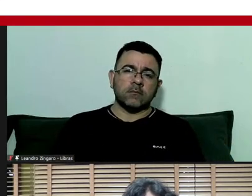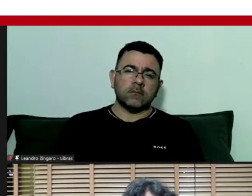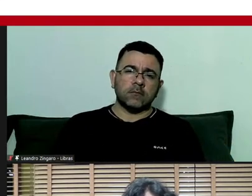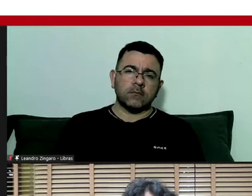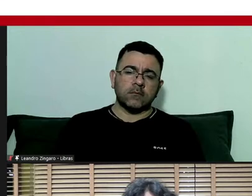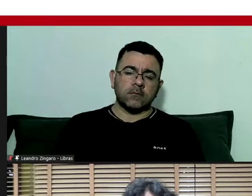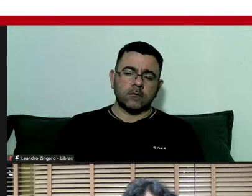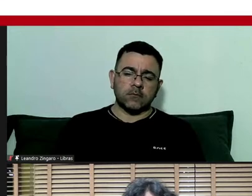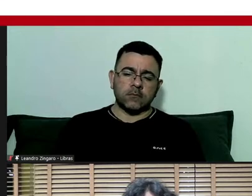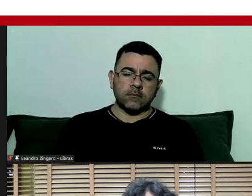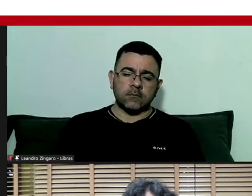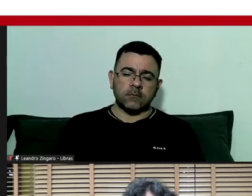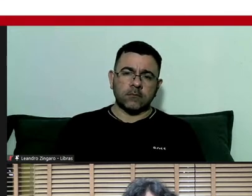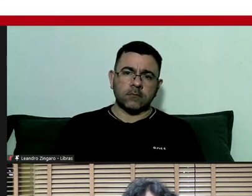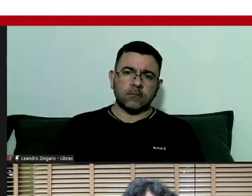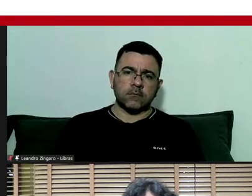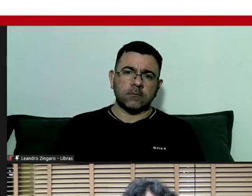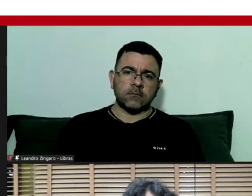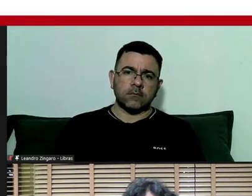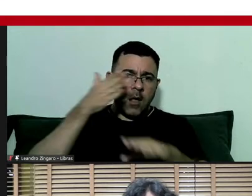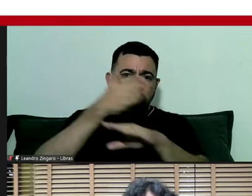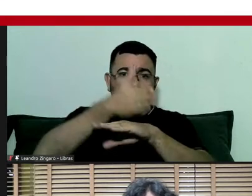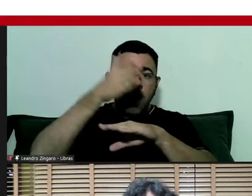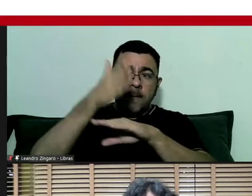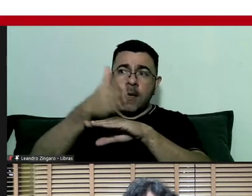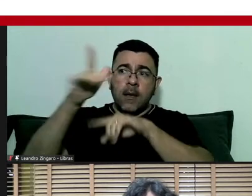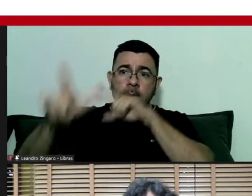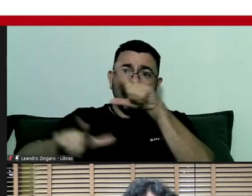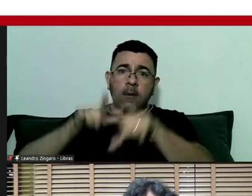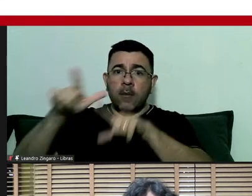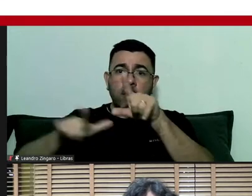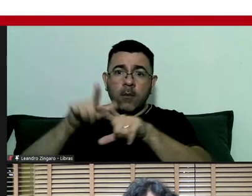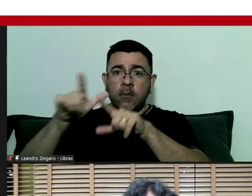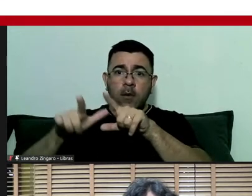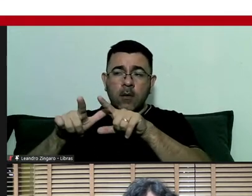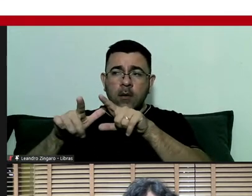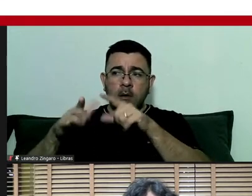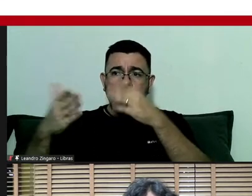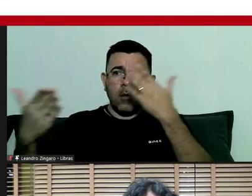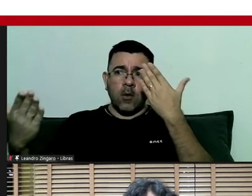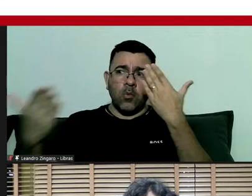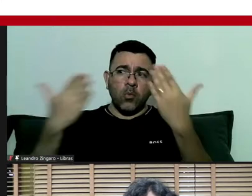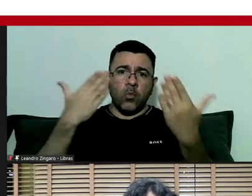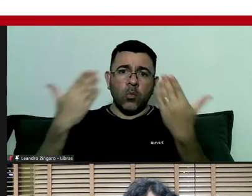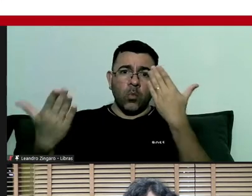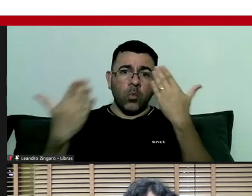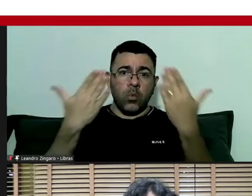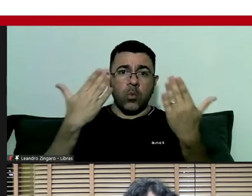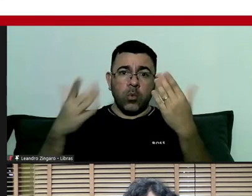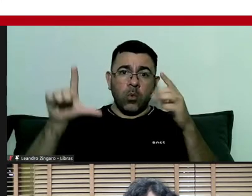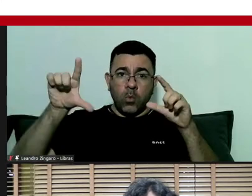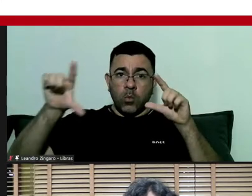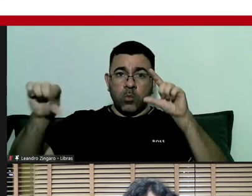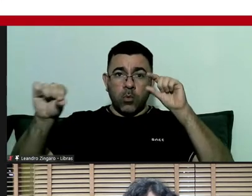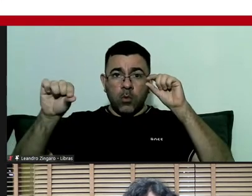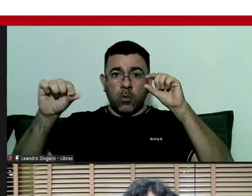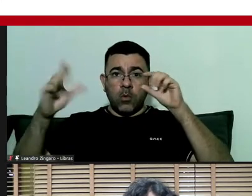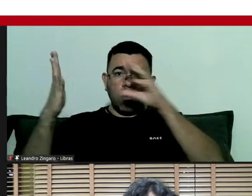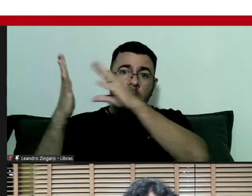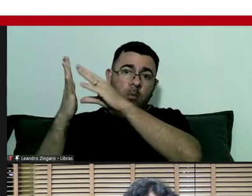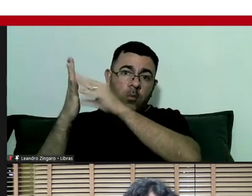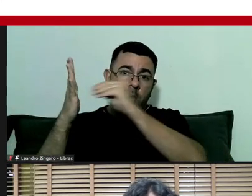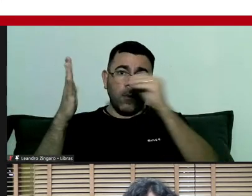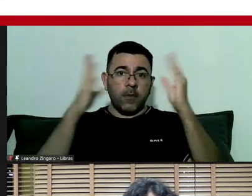de acesso de serviço a gente sempre tem um backup físico desse serviço sempre tem então você pode ir lá na na companhia de